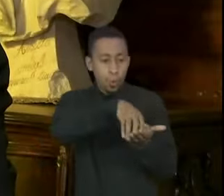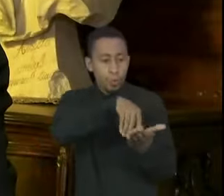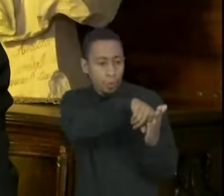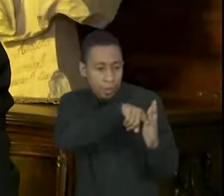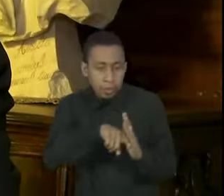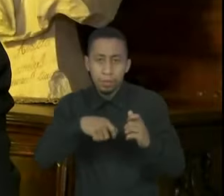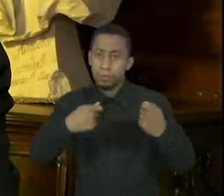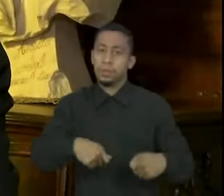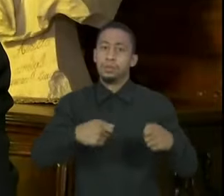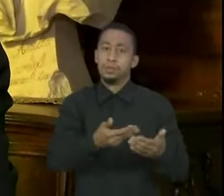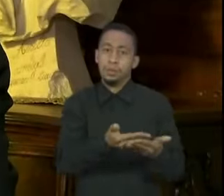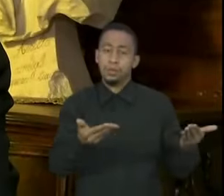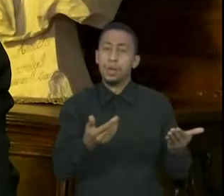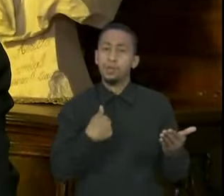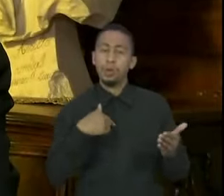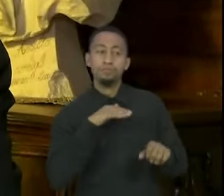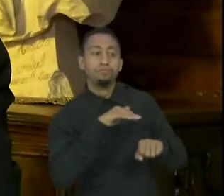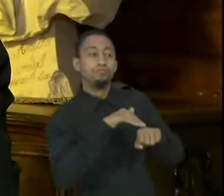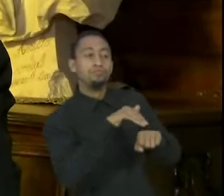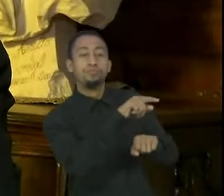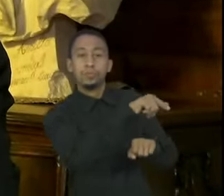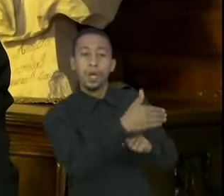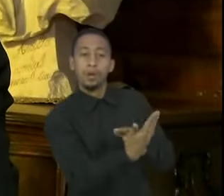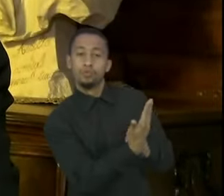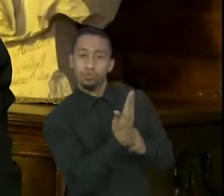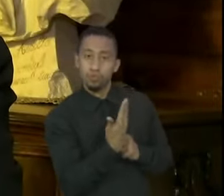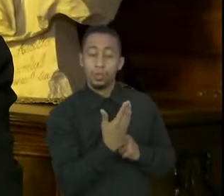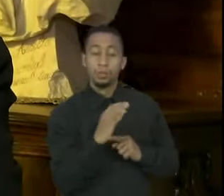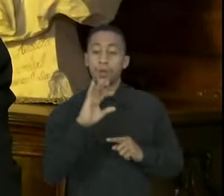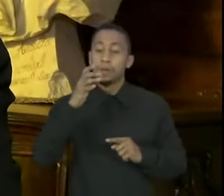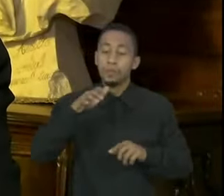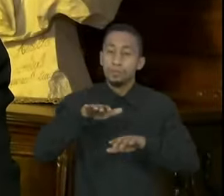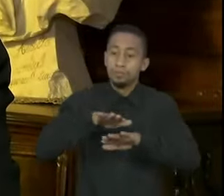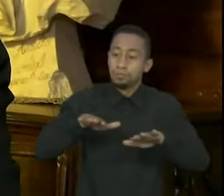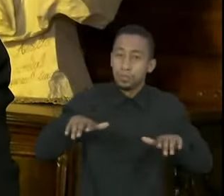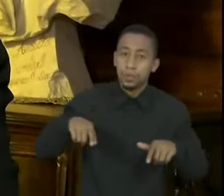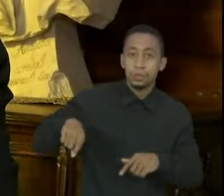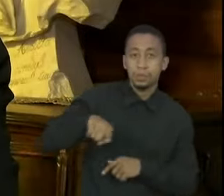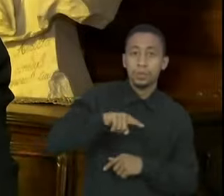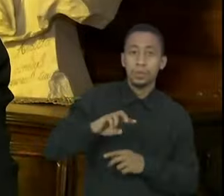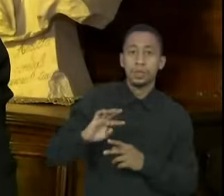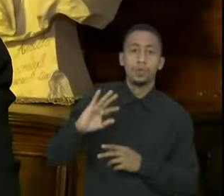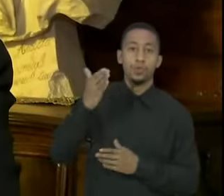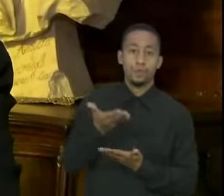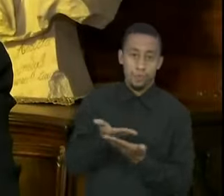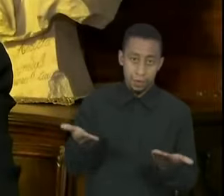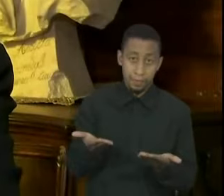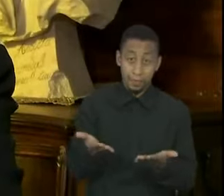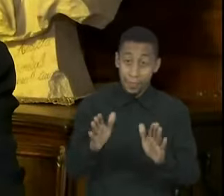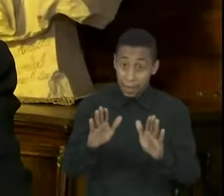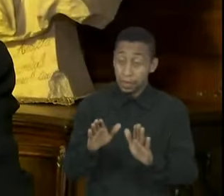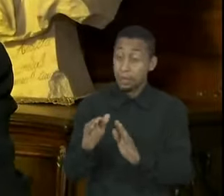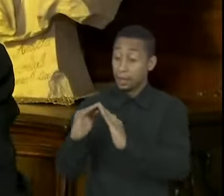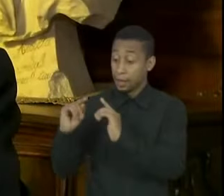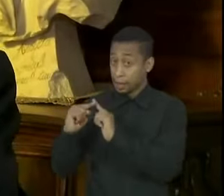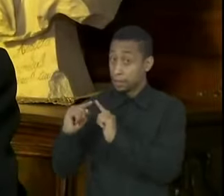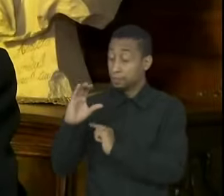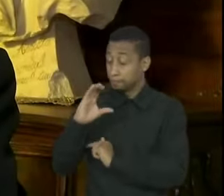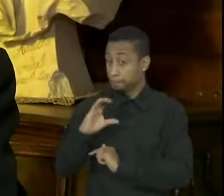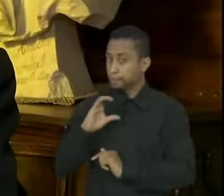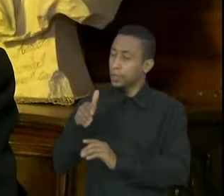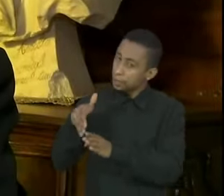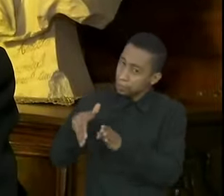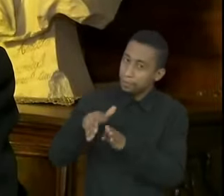recorrer a eles para fazer o possível para coibir tudo é possível mas a igreja recomenda além de tudo uma